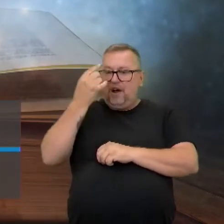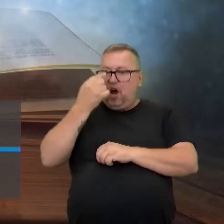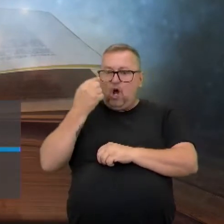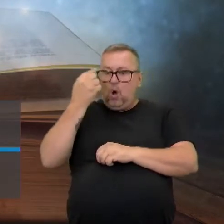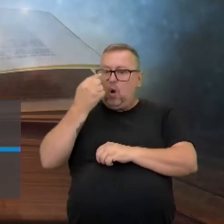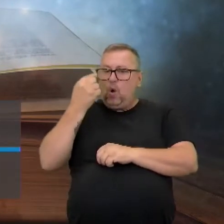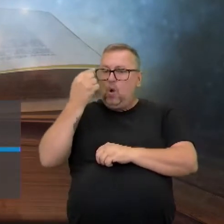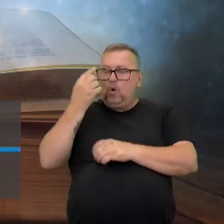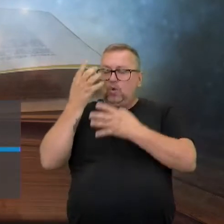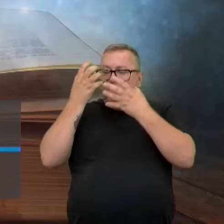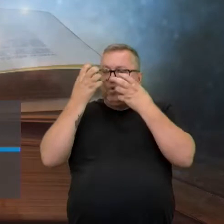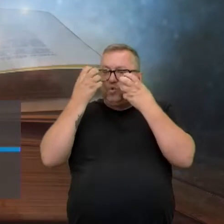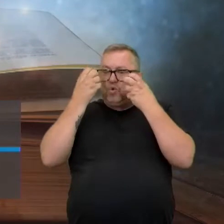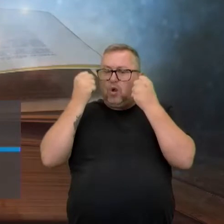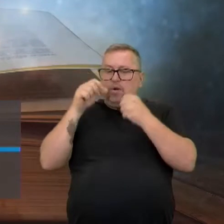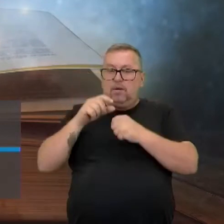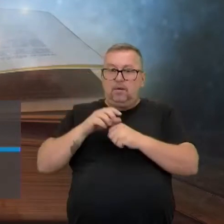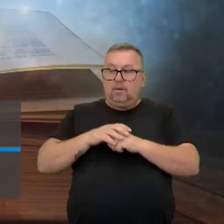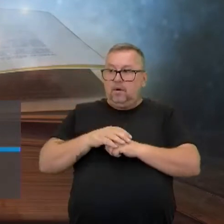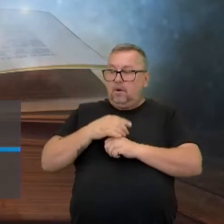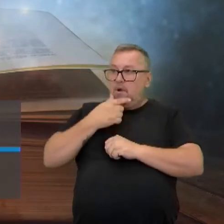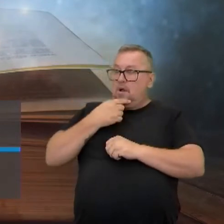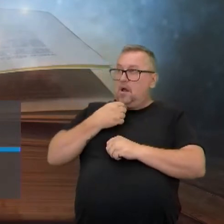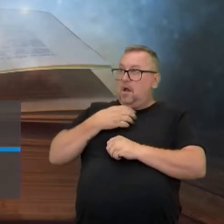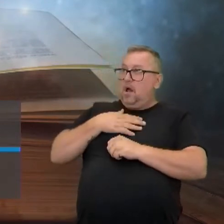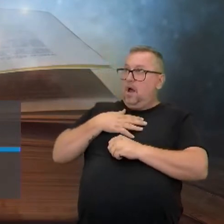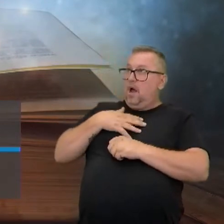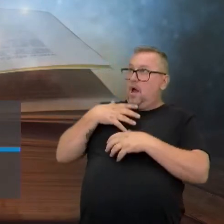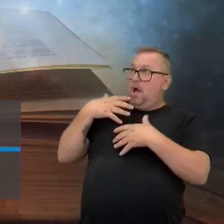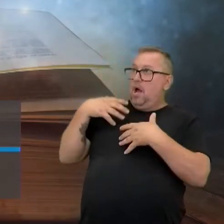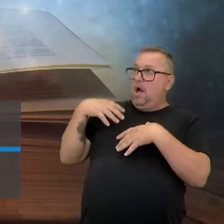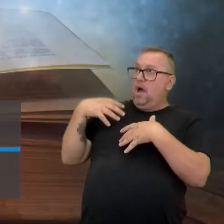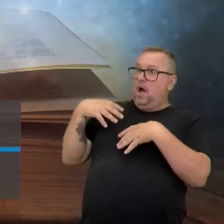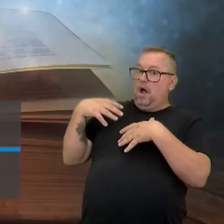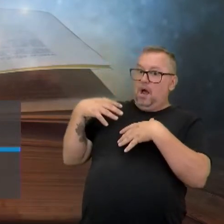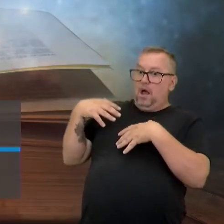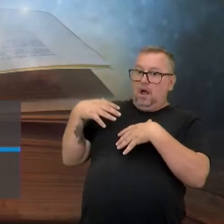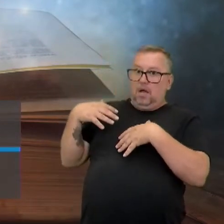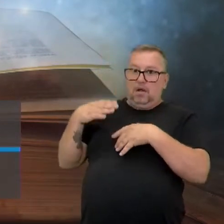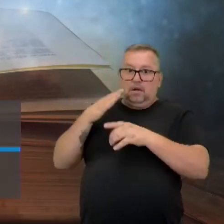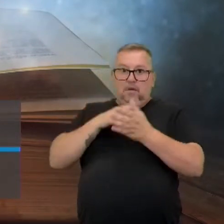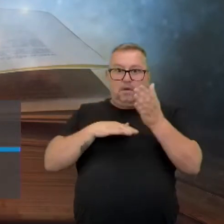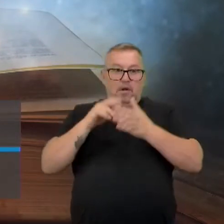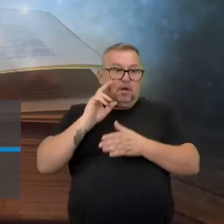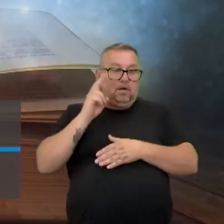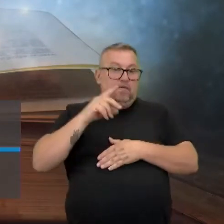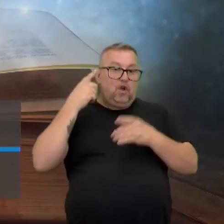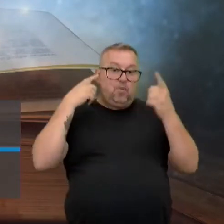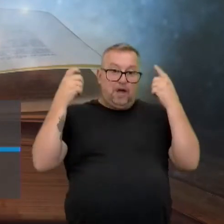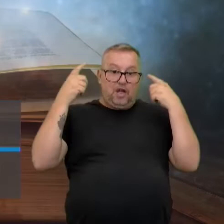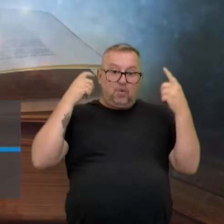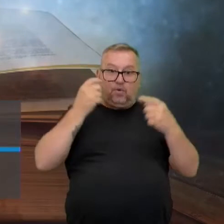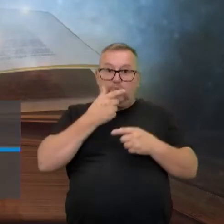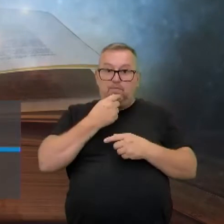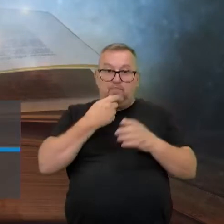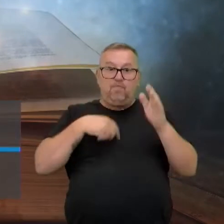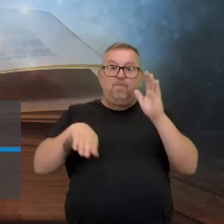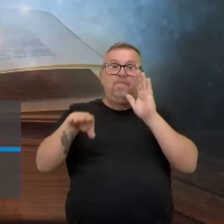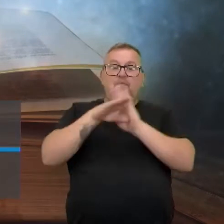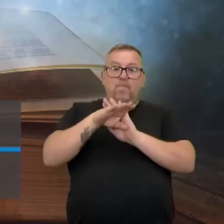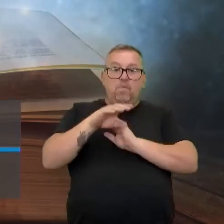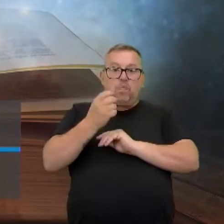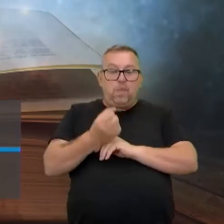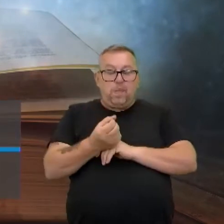vão arrancar de você. Pronto, o menino ficou apavorado. Daí, toda vez que ele via esse barulho desse homem chegando,